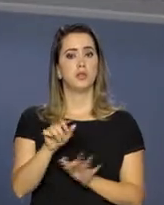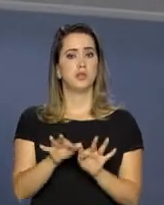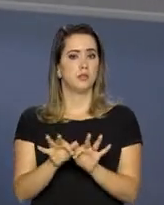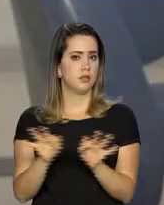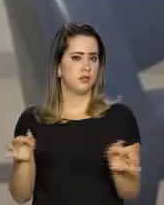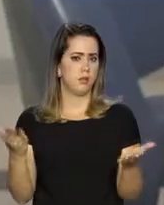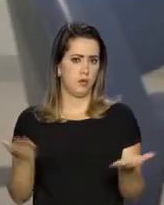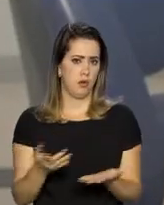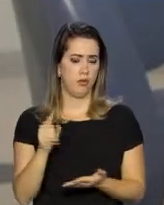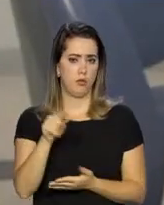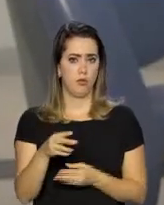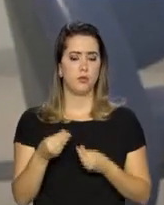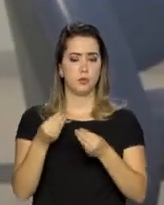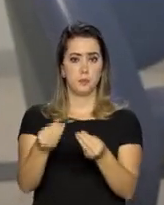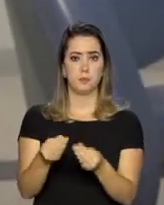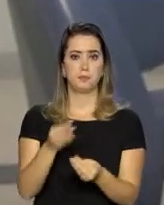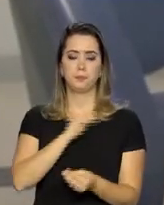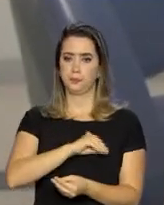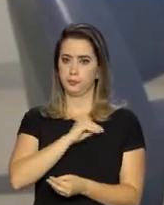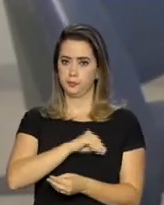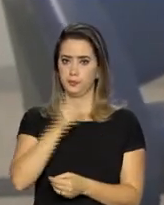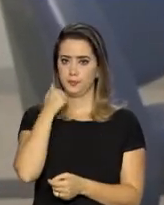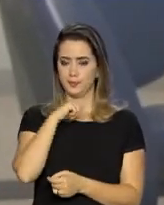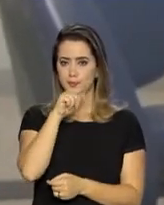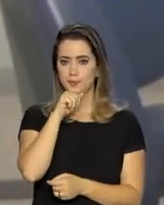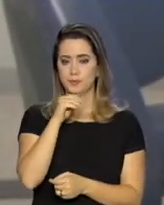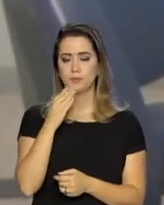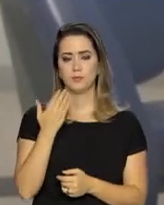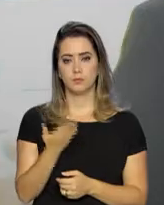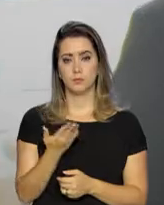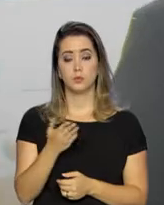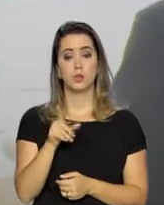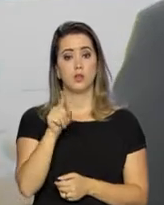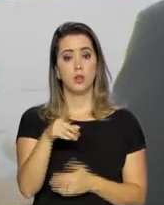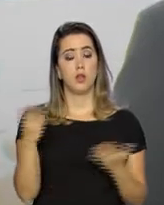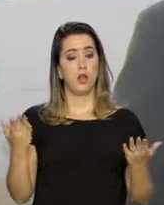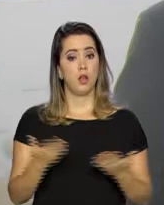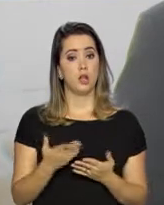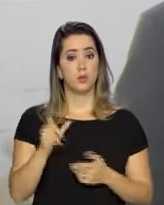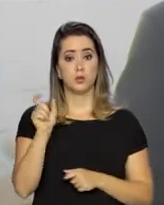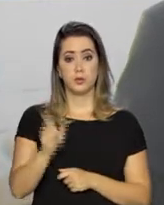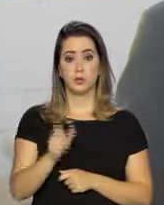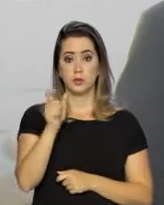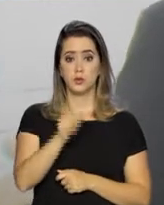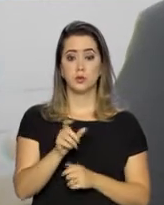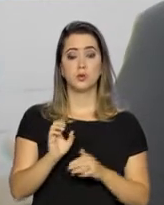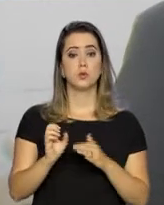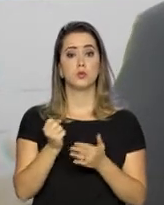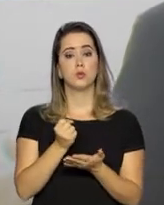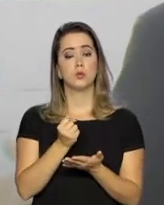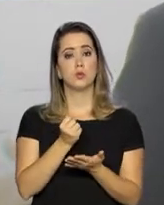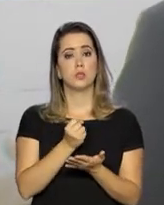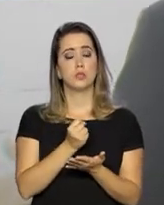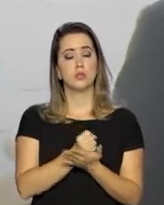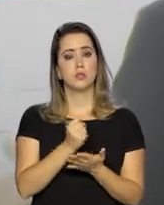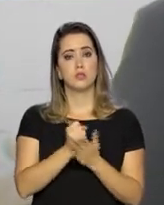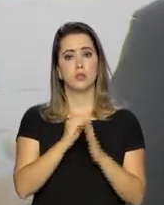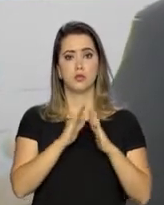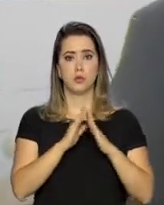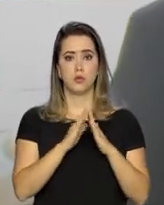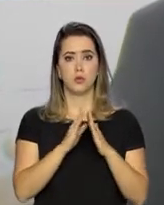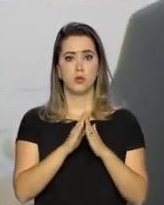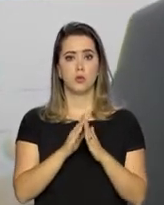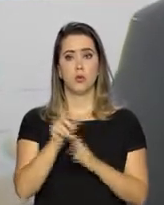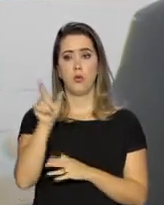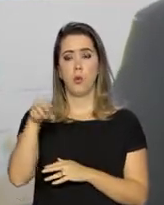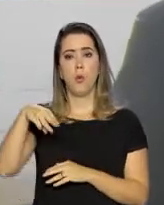procedimentos para a concessão do benefício em algumas situações agora no caso de empregadas domésticas contribuintes